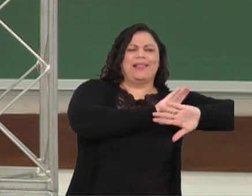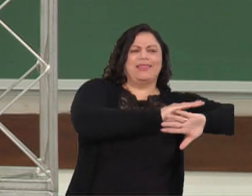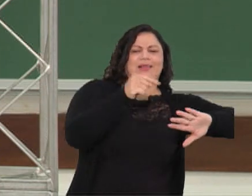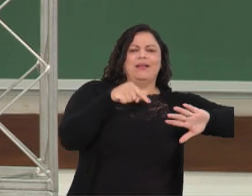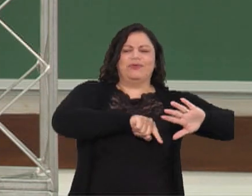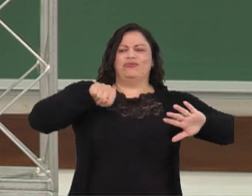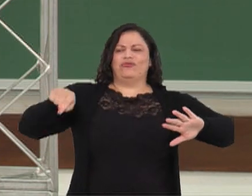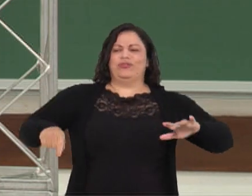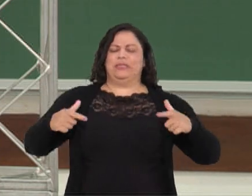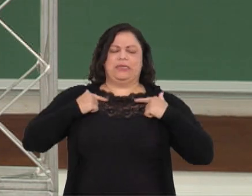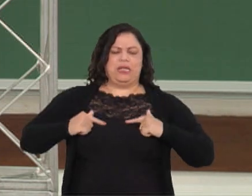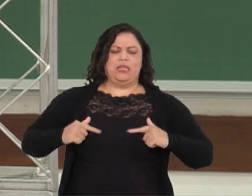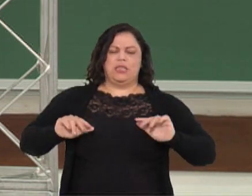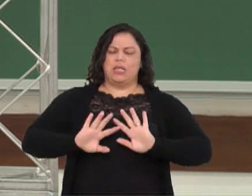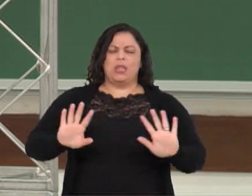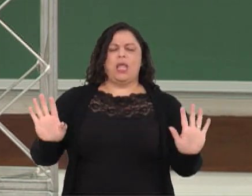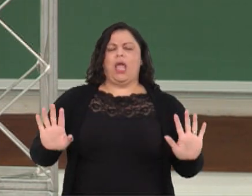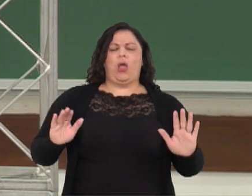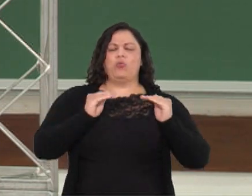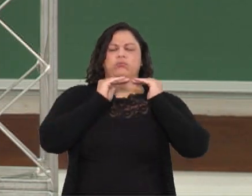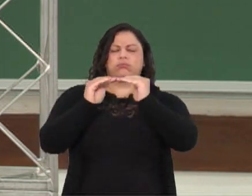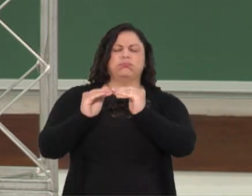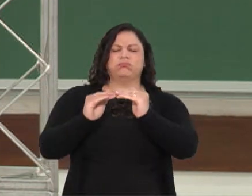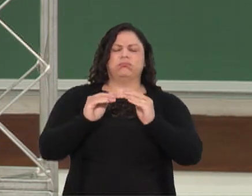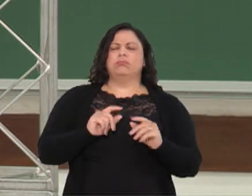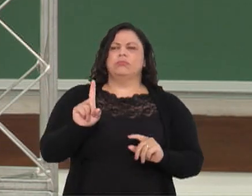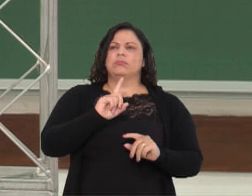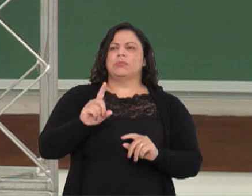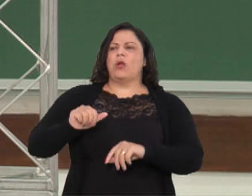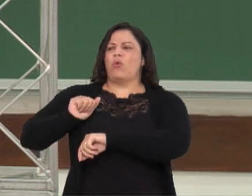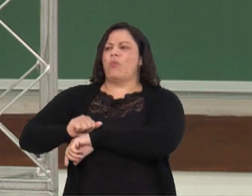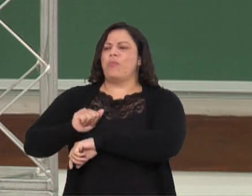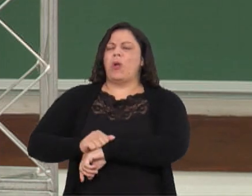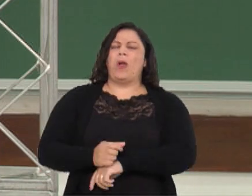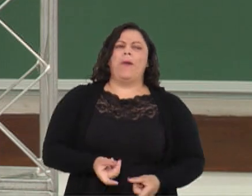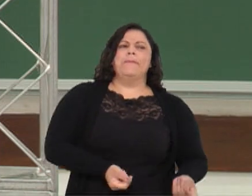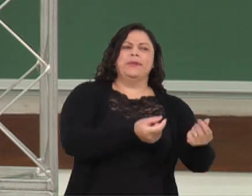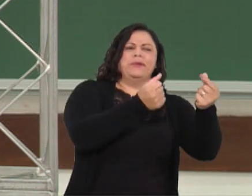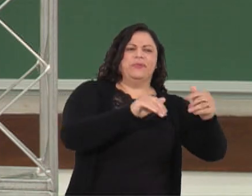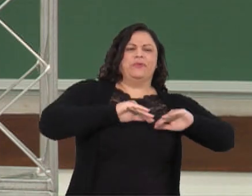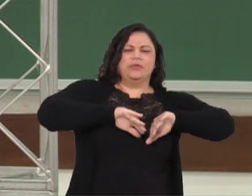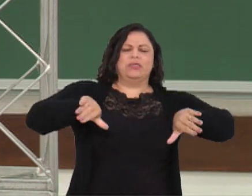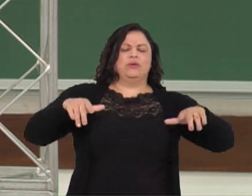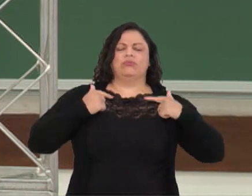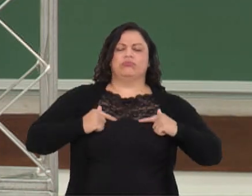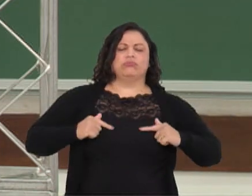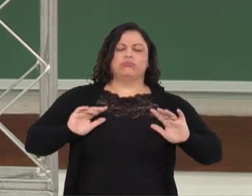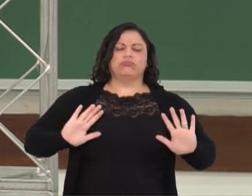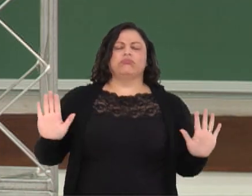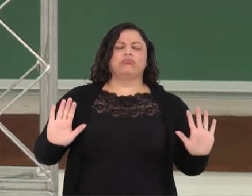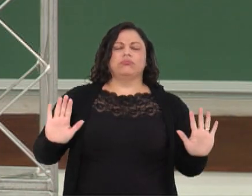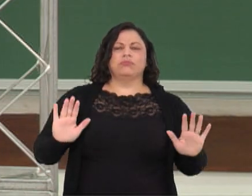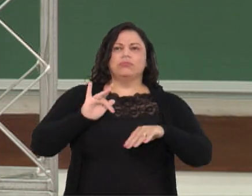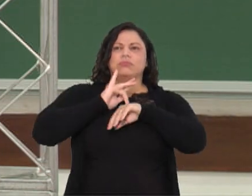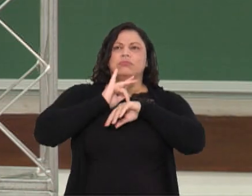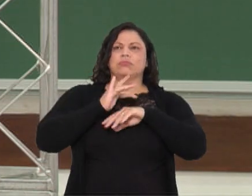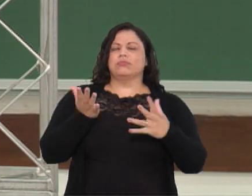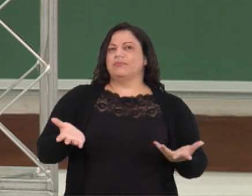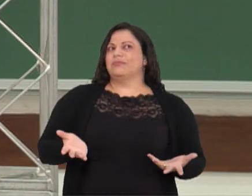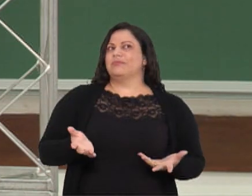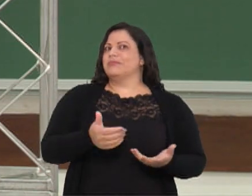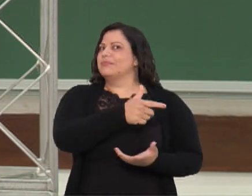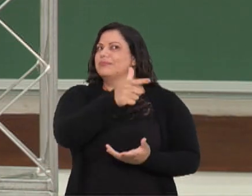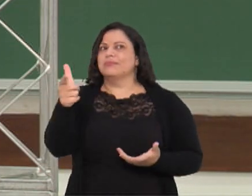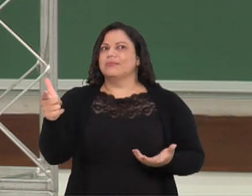ser neutro, não, eu não sou a favor nem do rico, nem do pobre, eu não sou aqui. Não existe. Você está